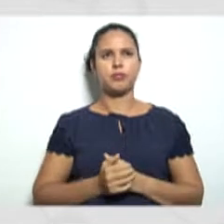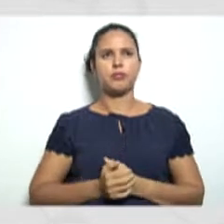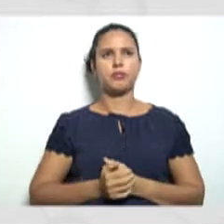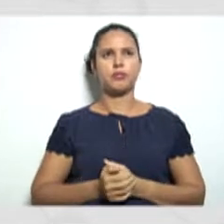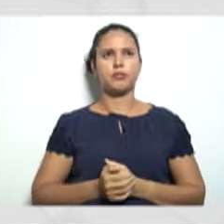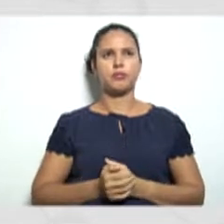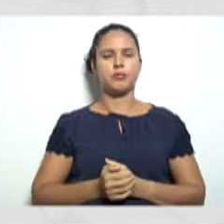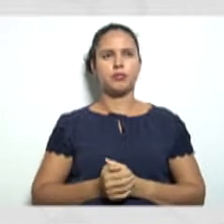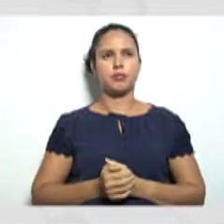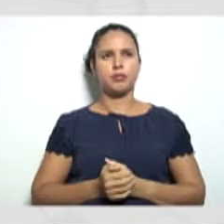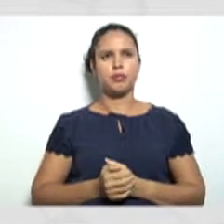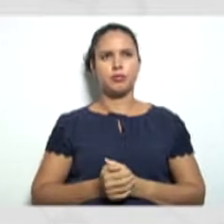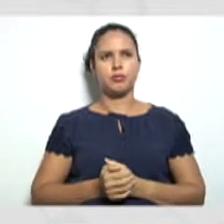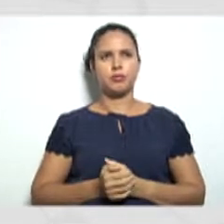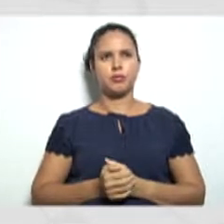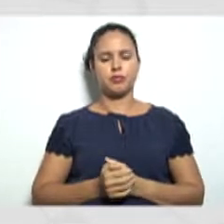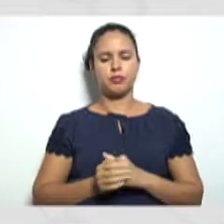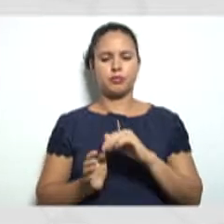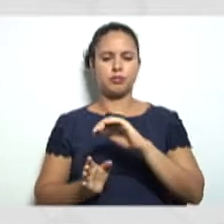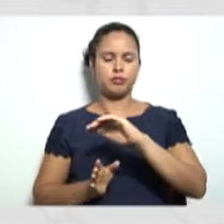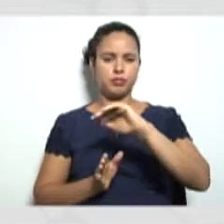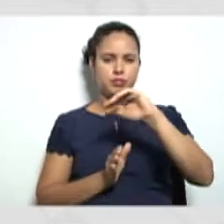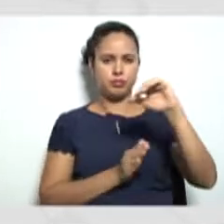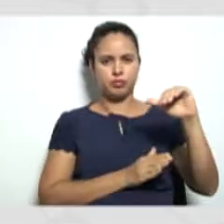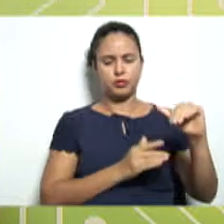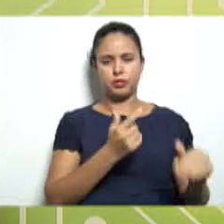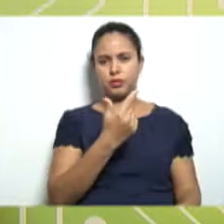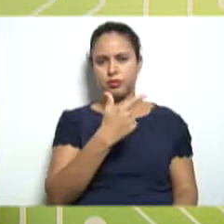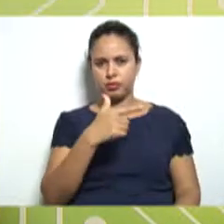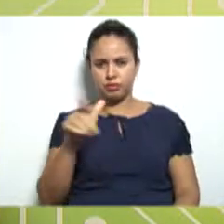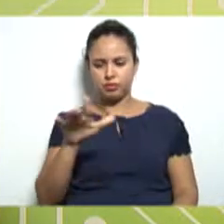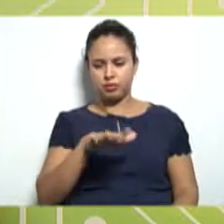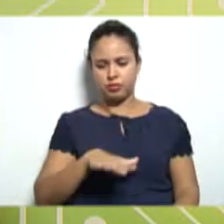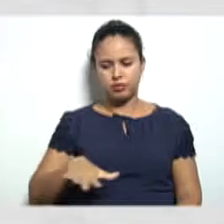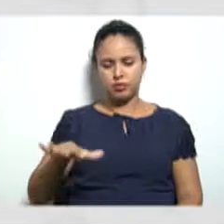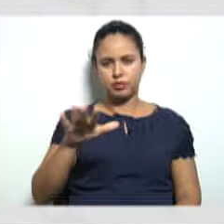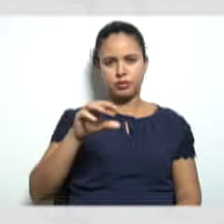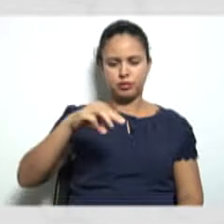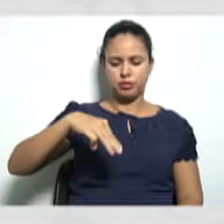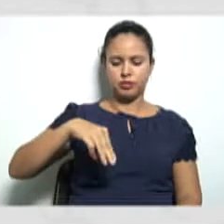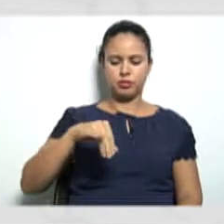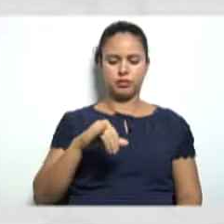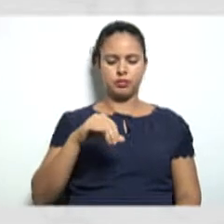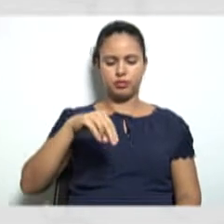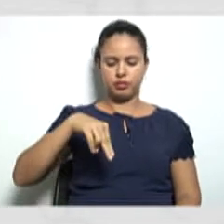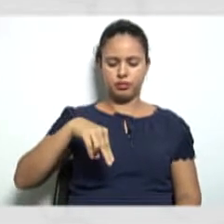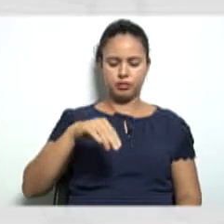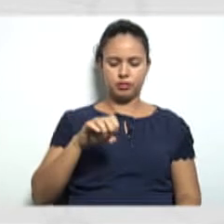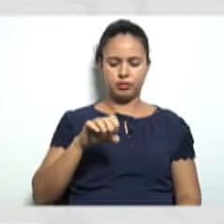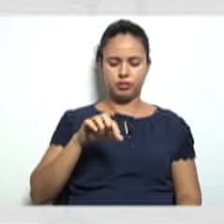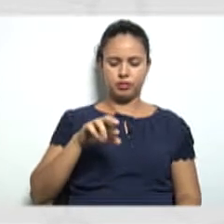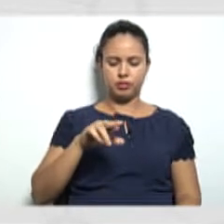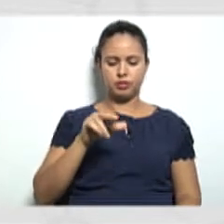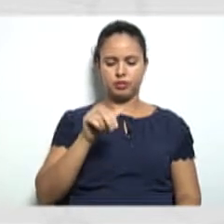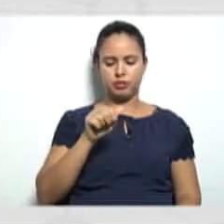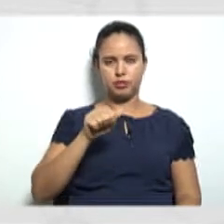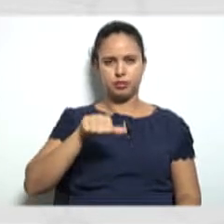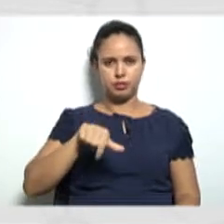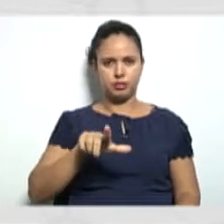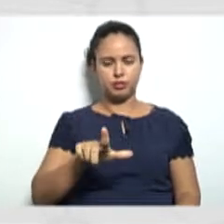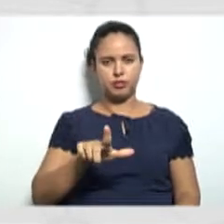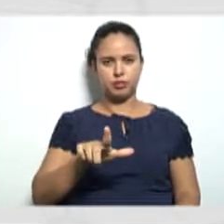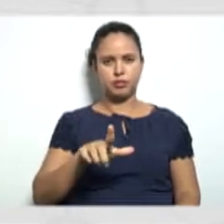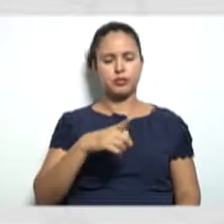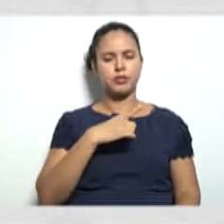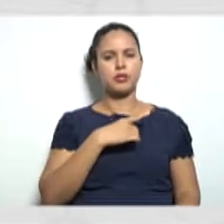Na nossa discussão dos nossos 13 ramos de cooperativismo, falamos também do ramo mineral. O ramo mineral